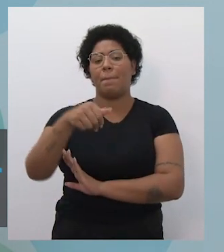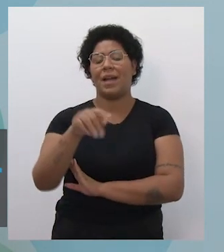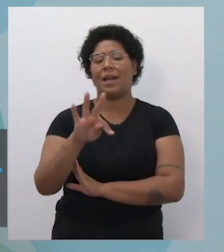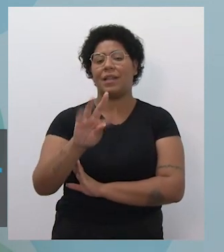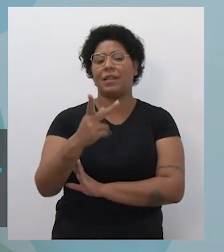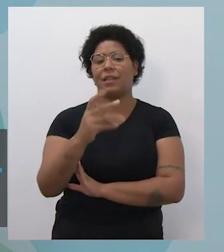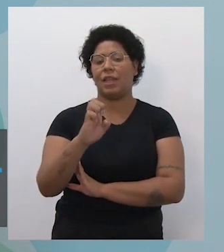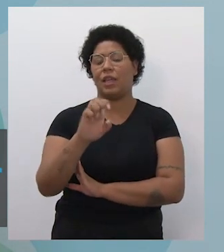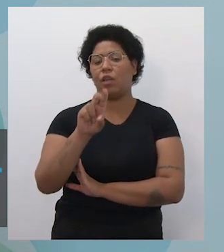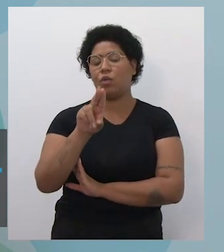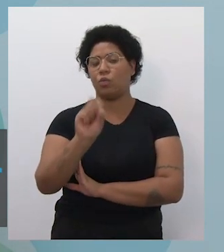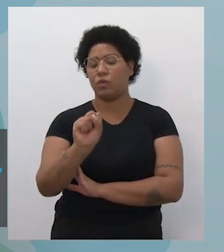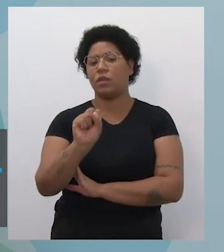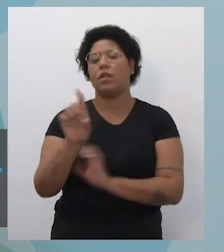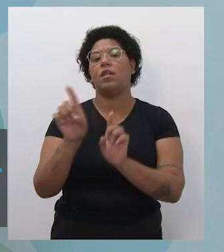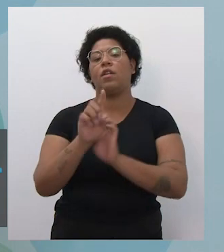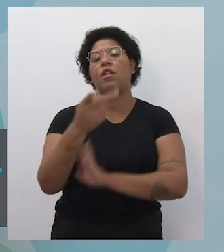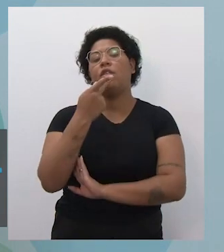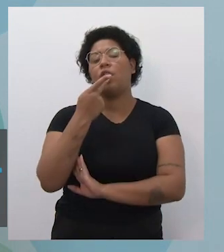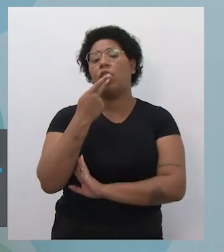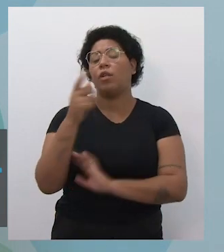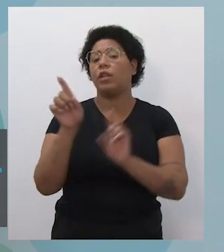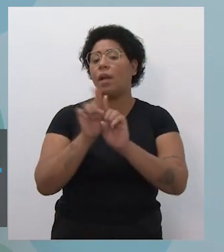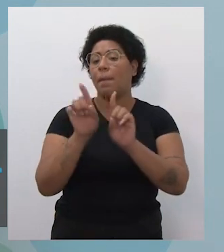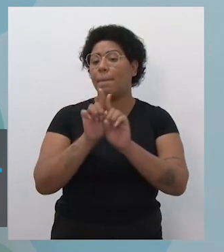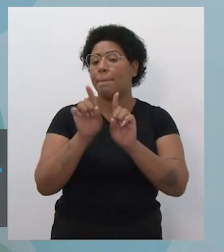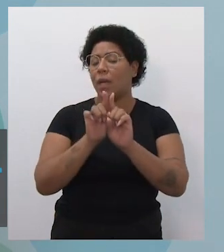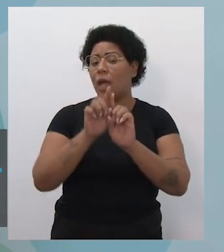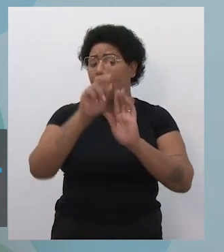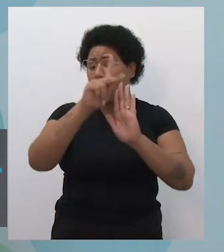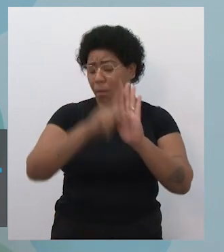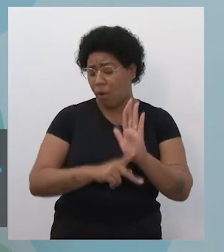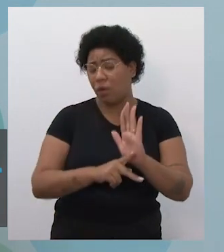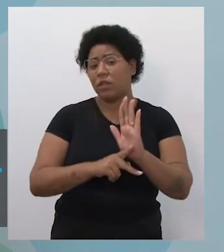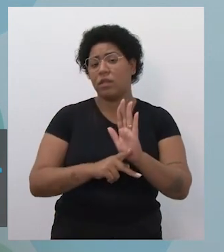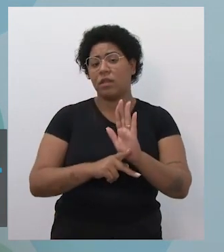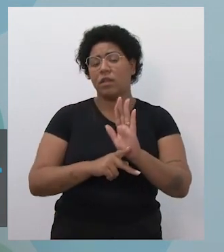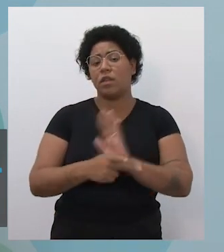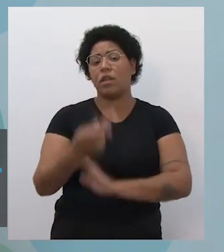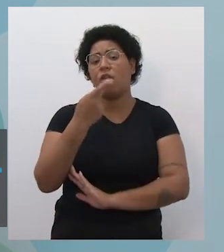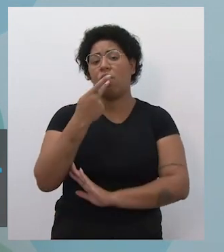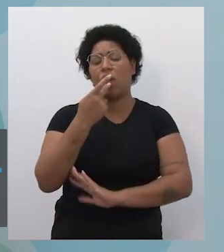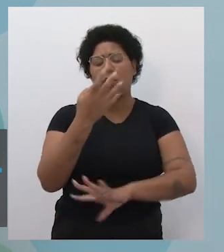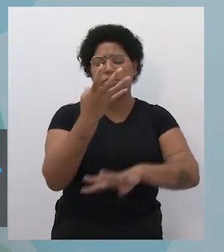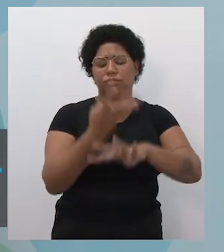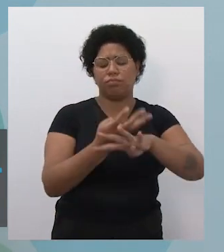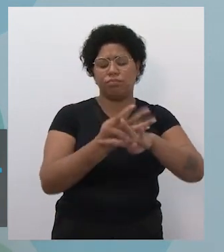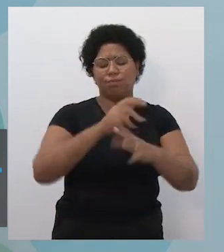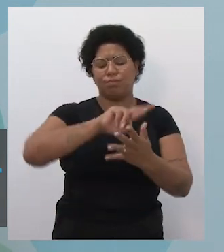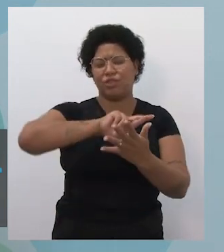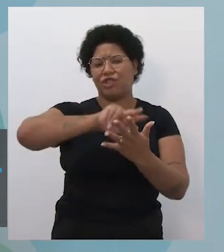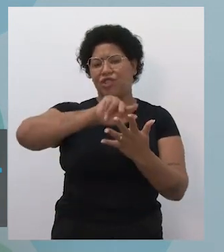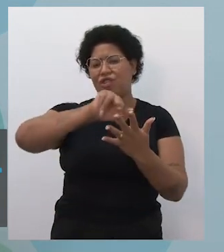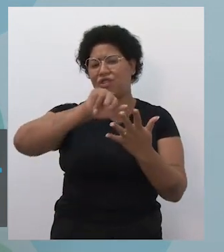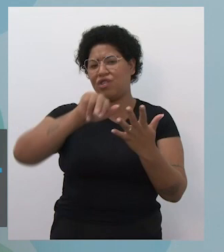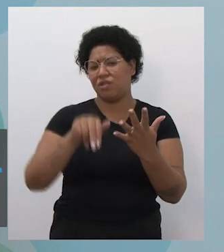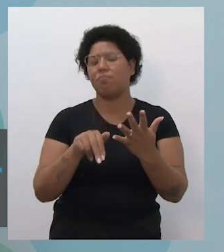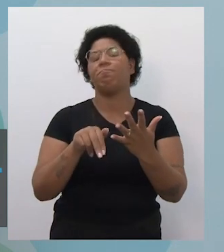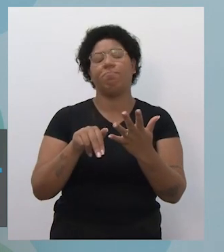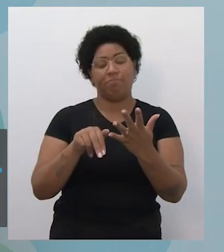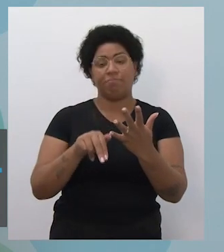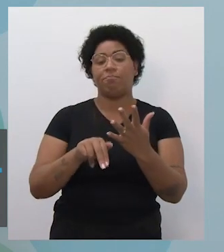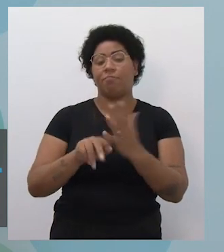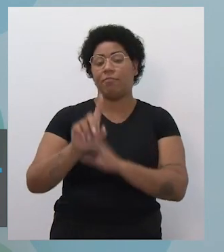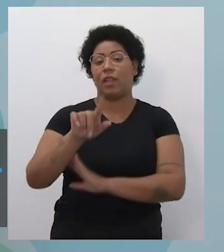exercícios que abordam várias matérias no mesmo problema. Então, por meio da resolução de problemas, envolver todos os componentes,